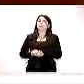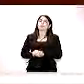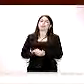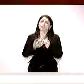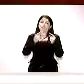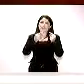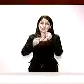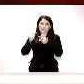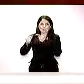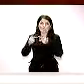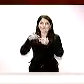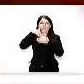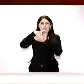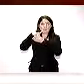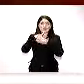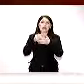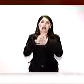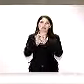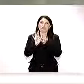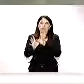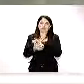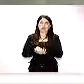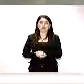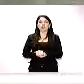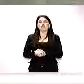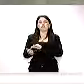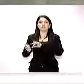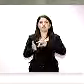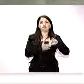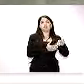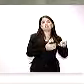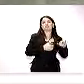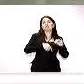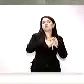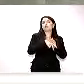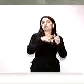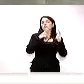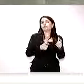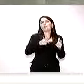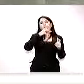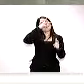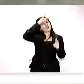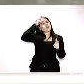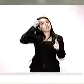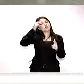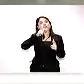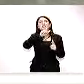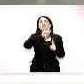discussão em votação aprovado agora o exame embargos declaração da Prefeitura de